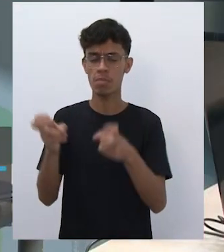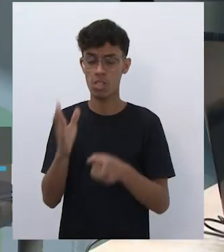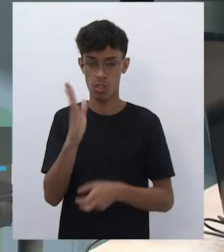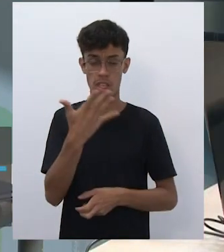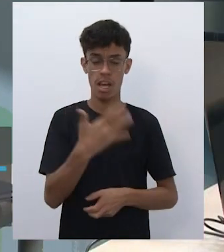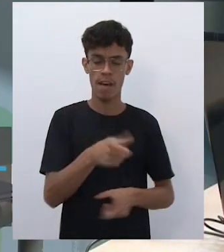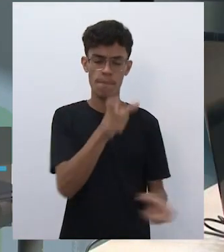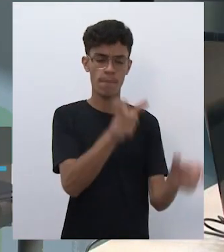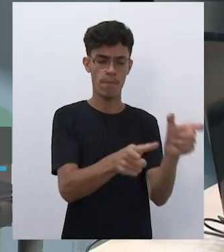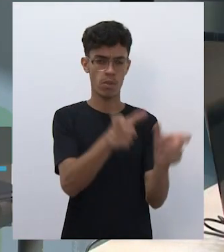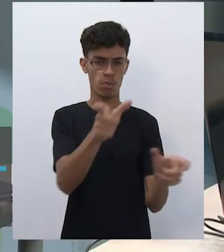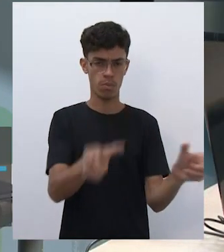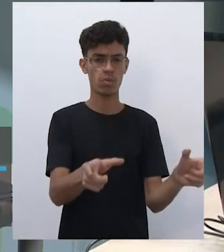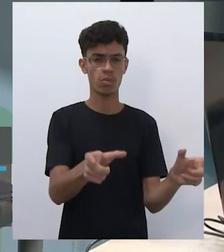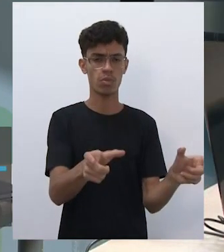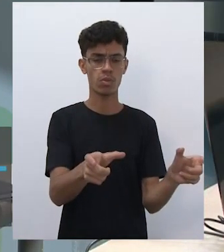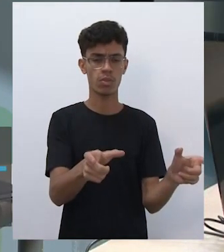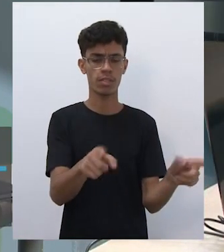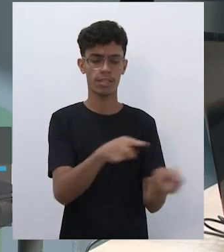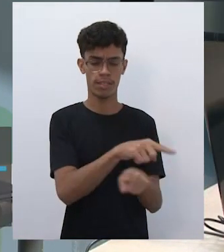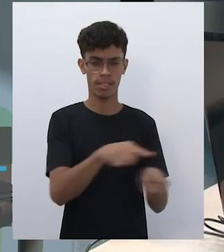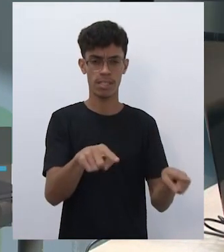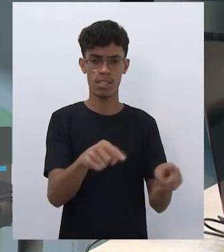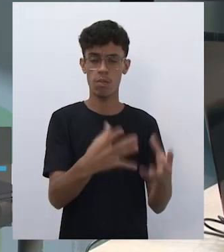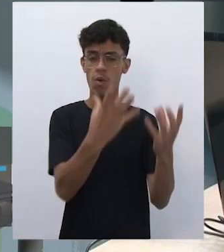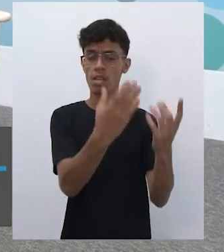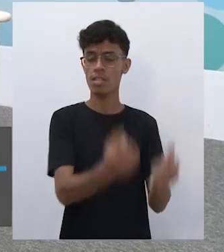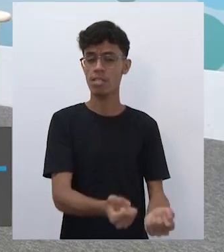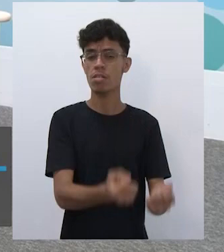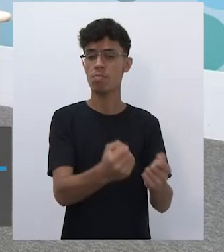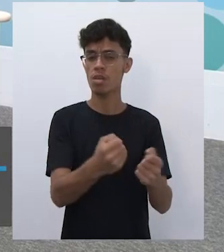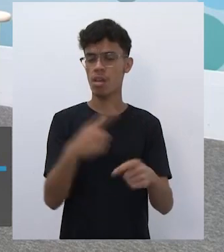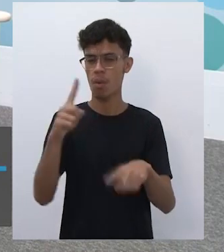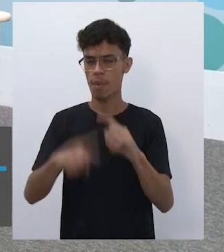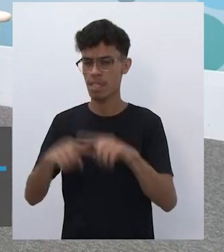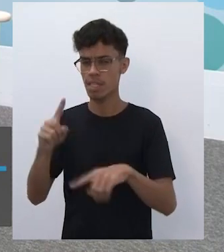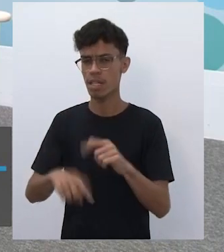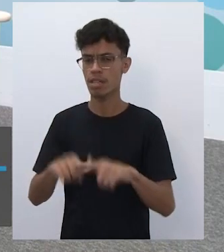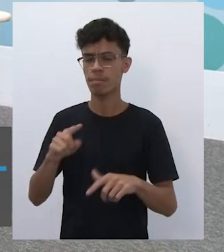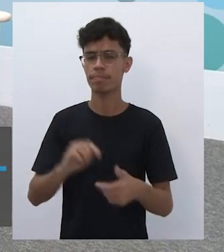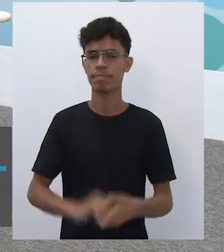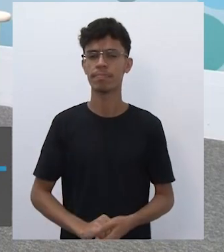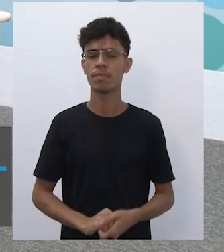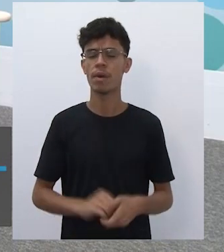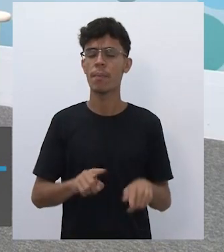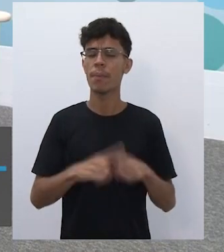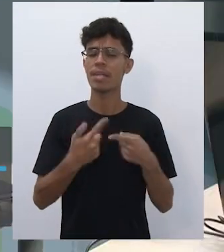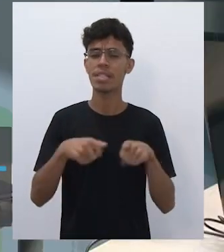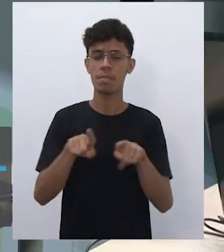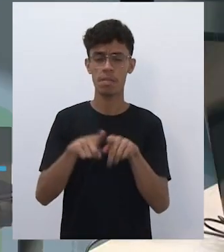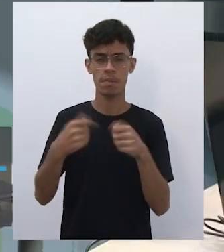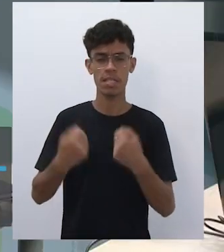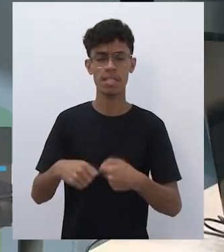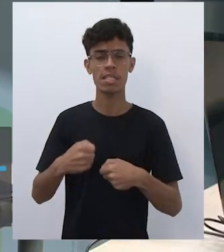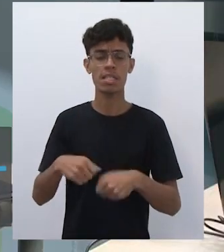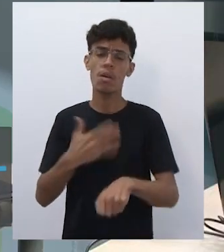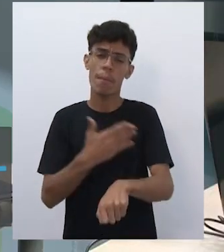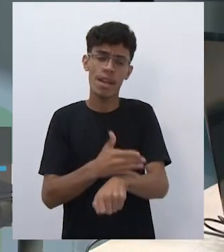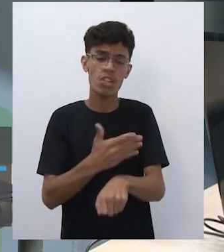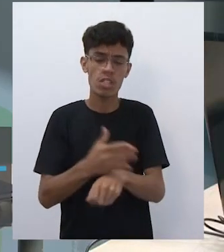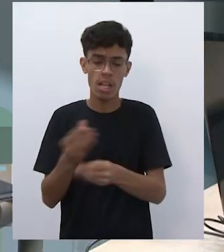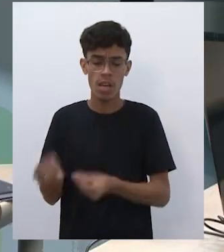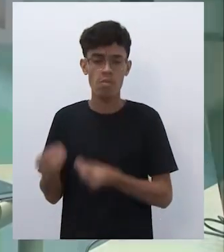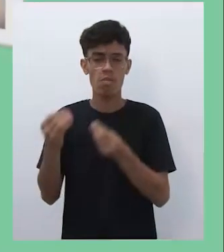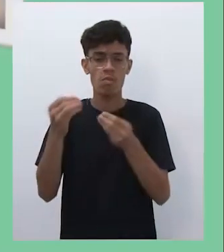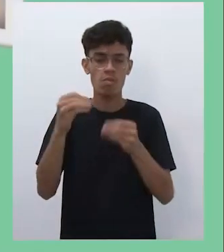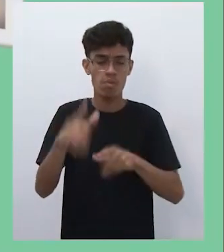vão ser que vai receber, serão beneficiadas, mas também eu preciso agora pôr esse plano de ação em